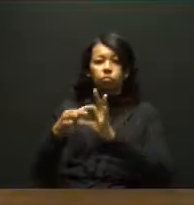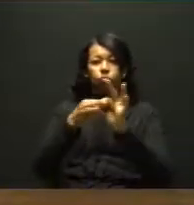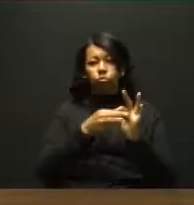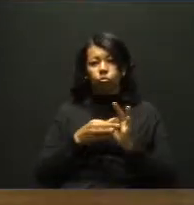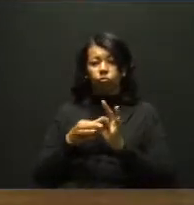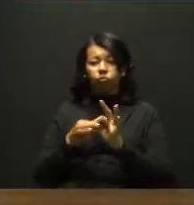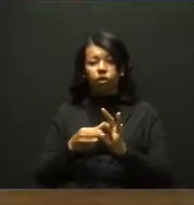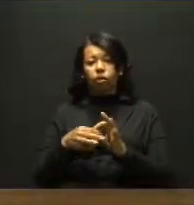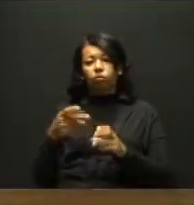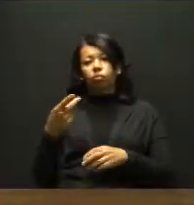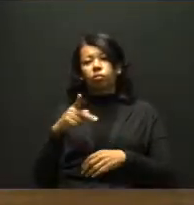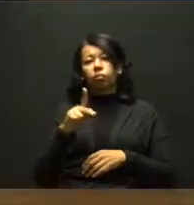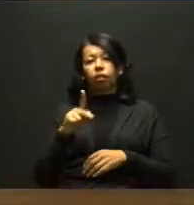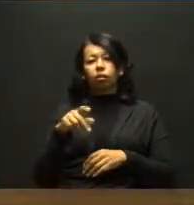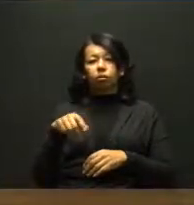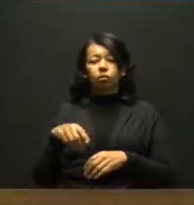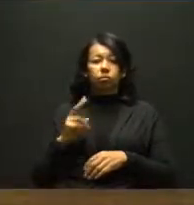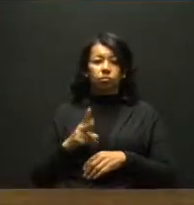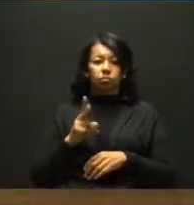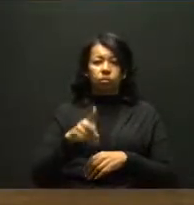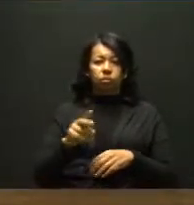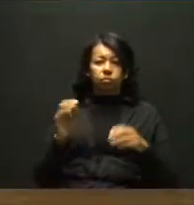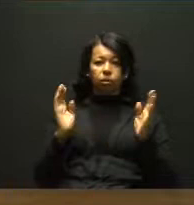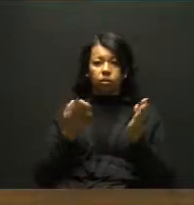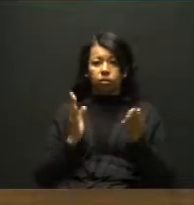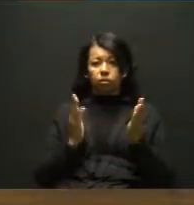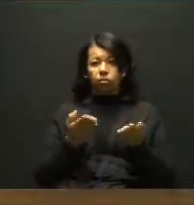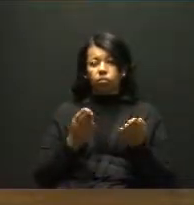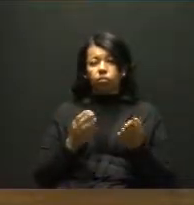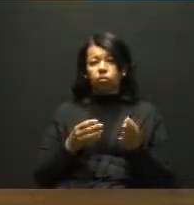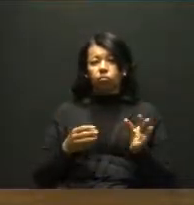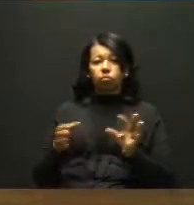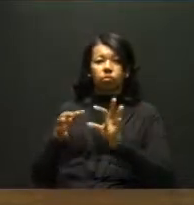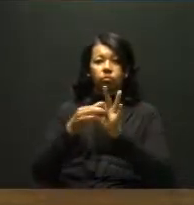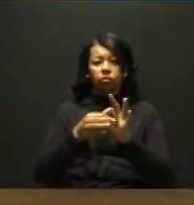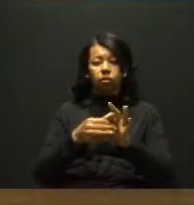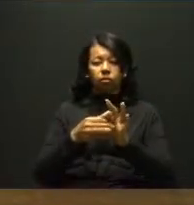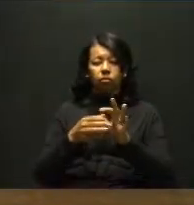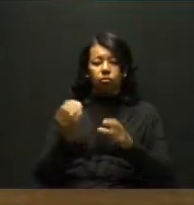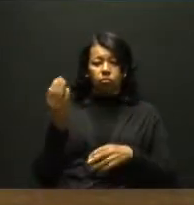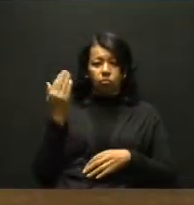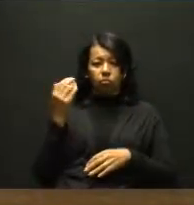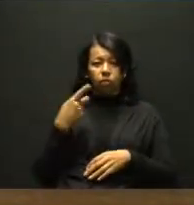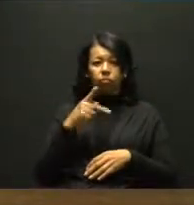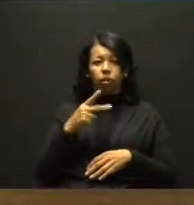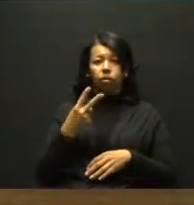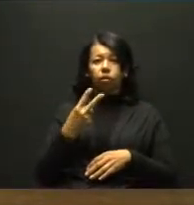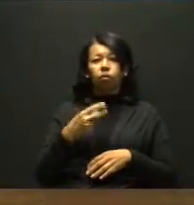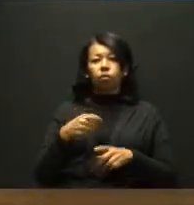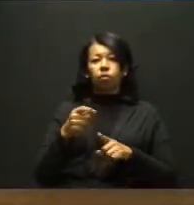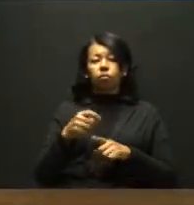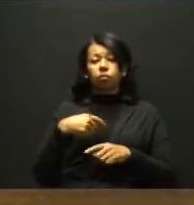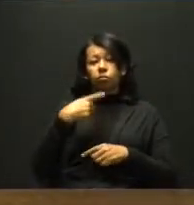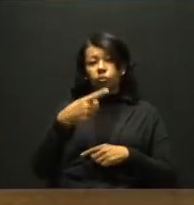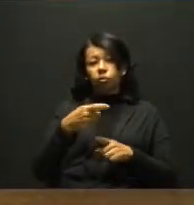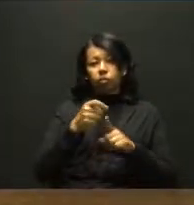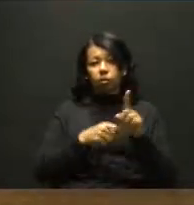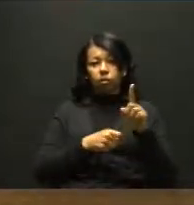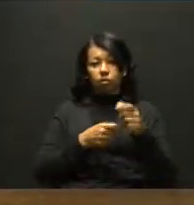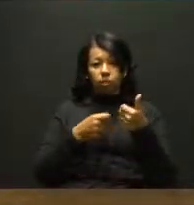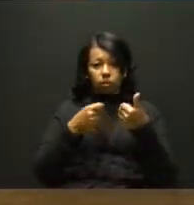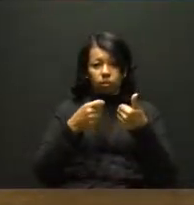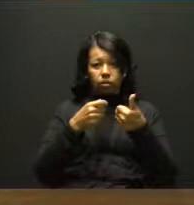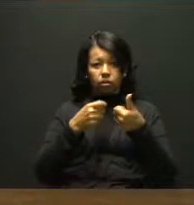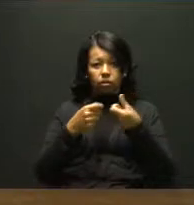vereador sérgio e para que se firme agora este convênio com antecedência para o segundo semestre logo após as férias as crianças